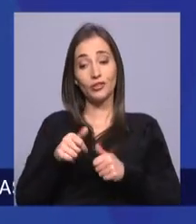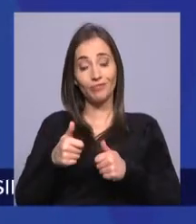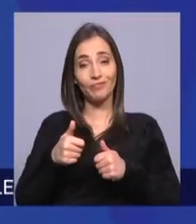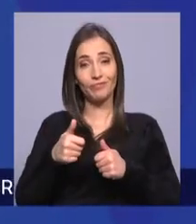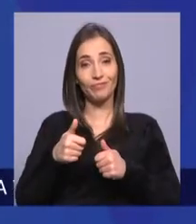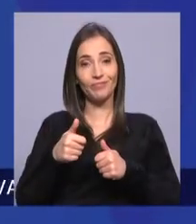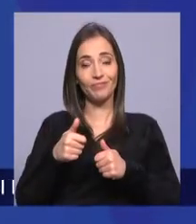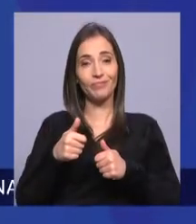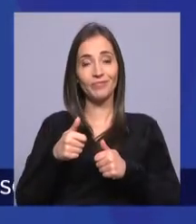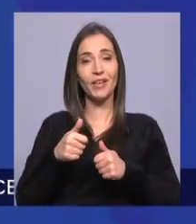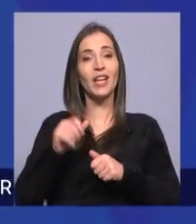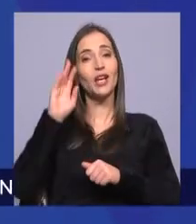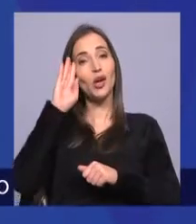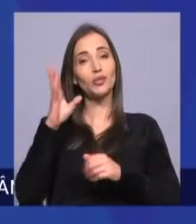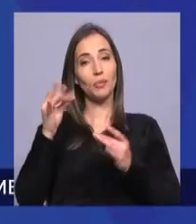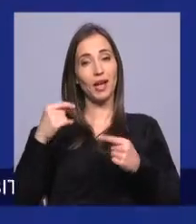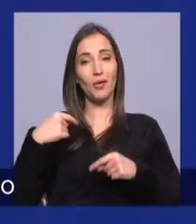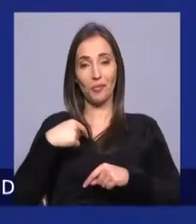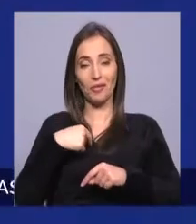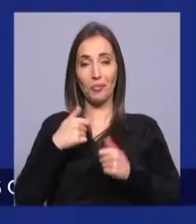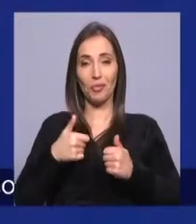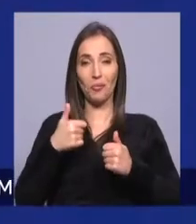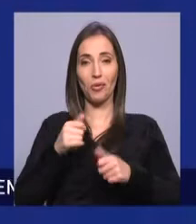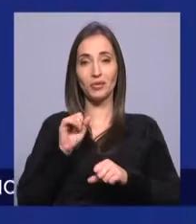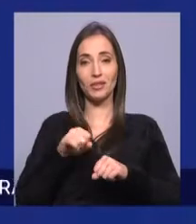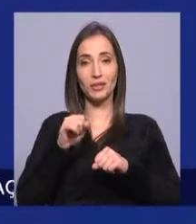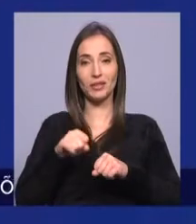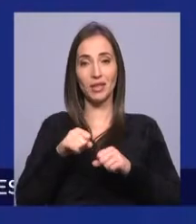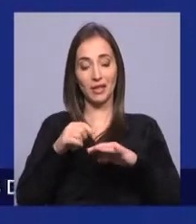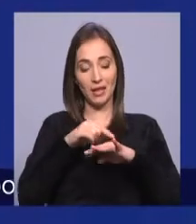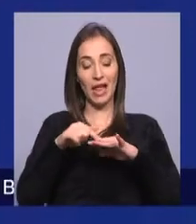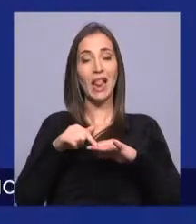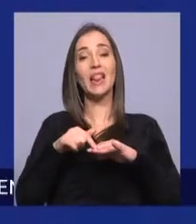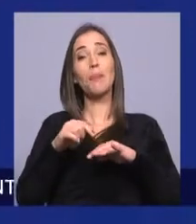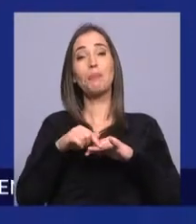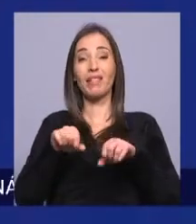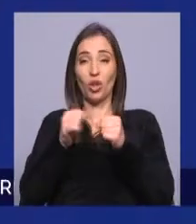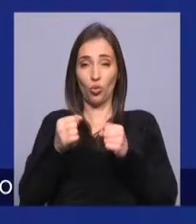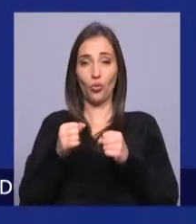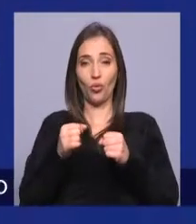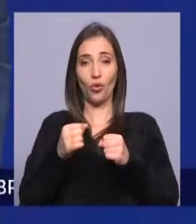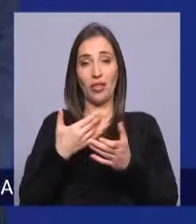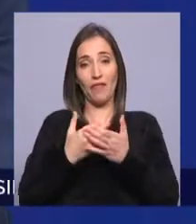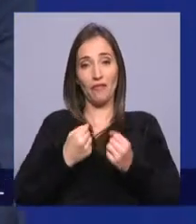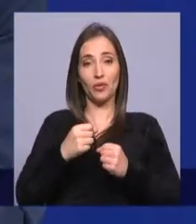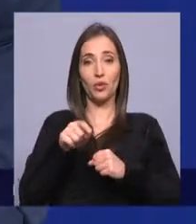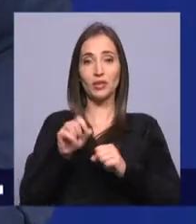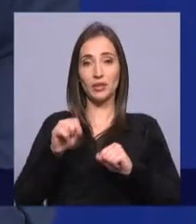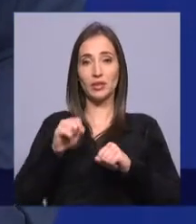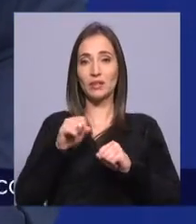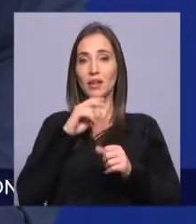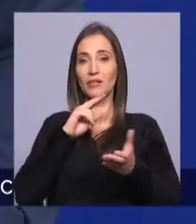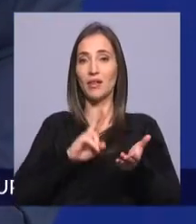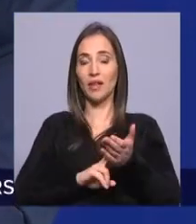sabia que ias brincar comigo, é uma luva que de facto dava-me jeito, tendo em conta. Com o dedo partido, dava-te jeito para teres mais força hoje. É verdade, e é uma notícia